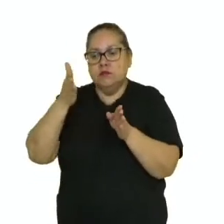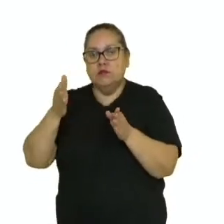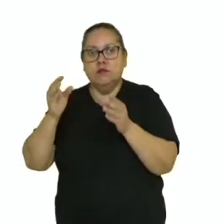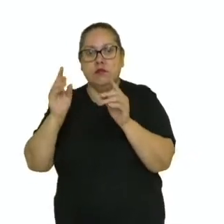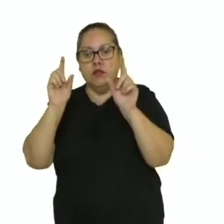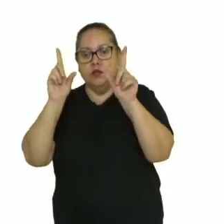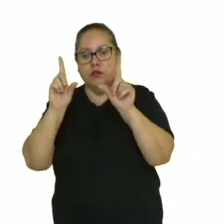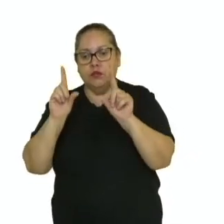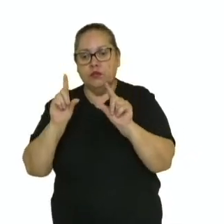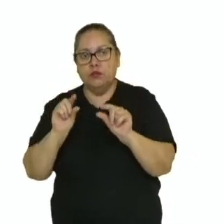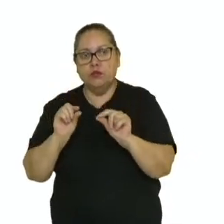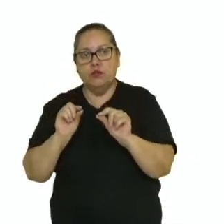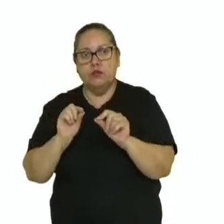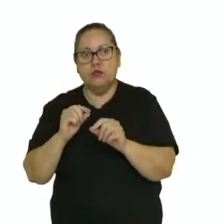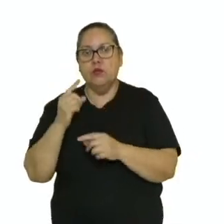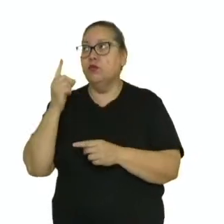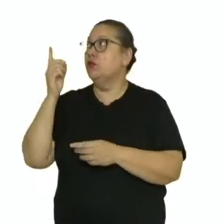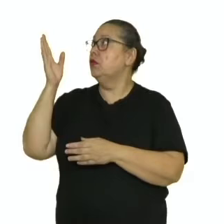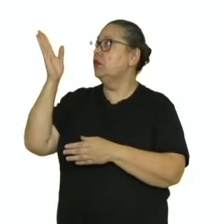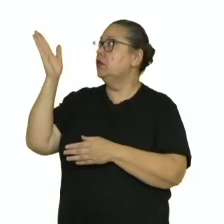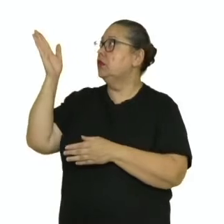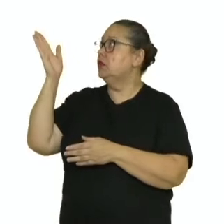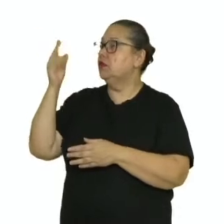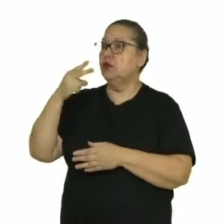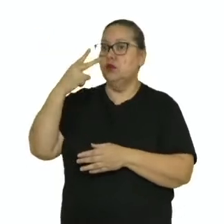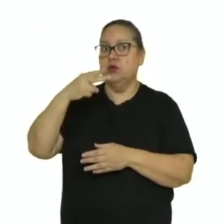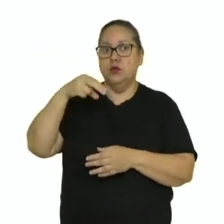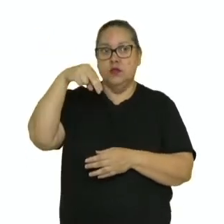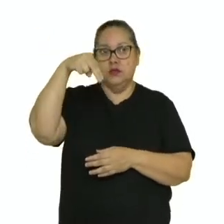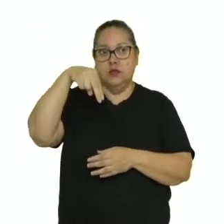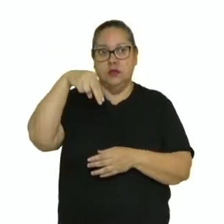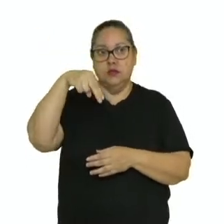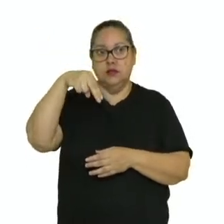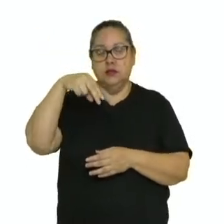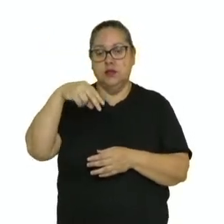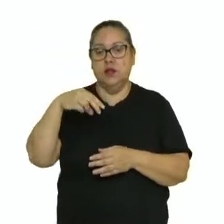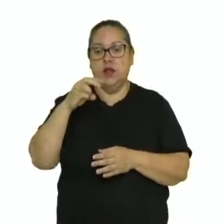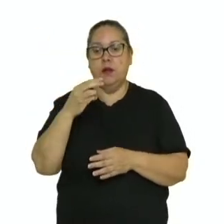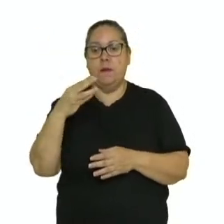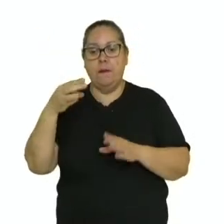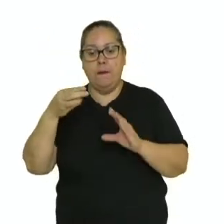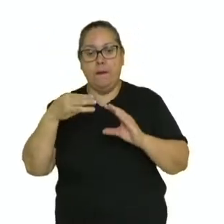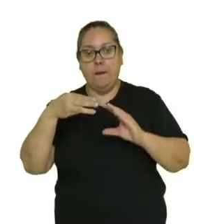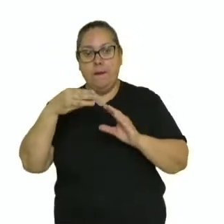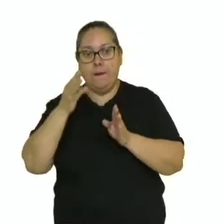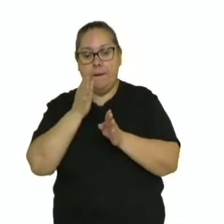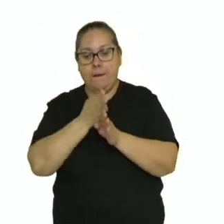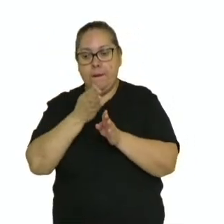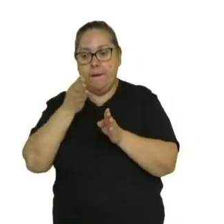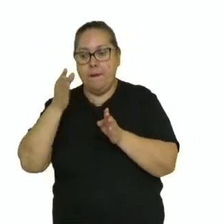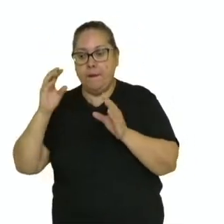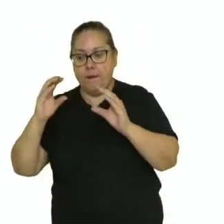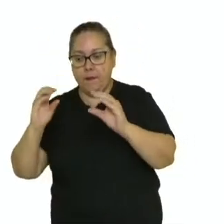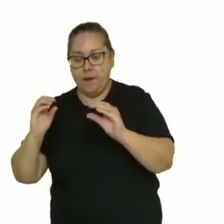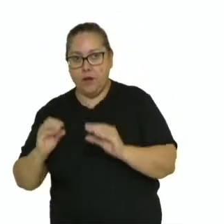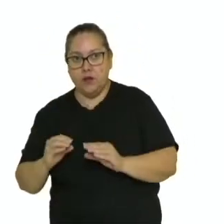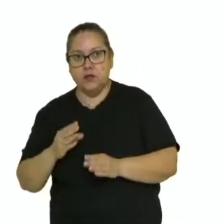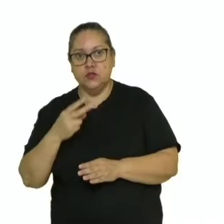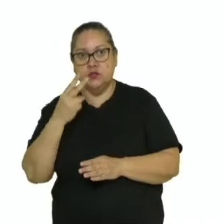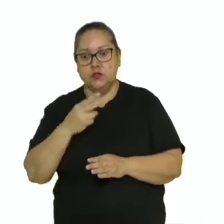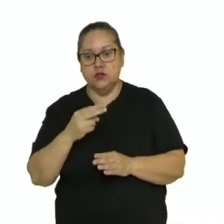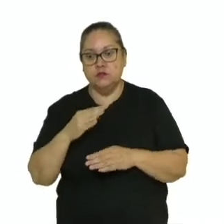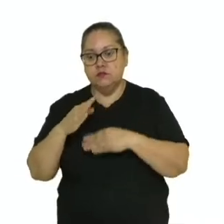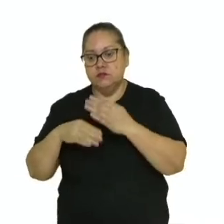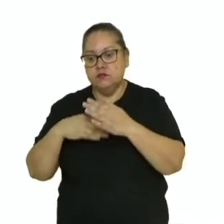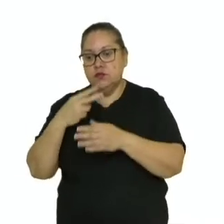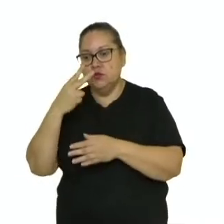cromossomos. Meiose 1, eu tenho 2 células N. Na meiose 2, cada uma dessas células geram 2 células N